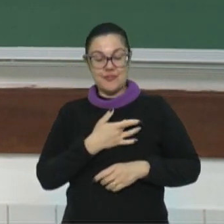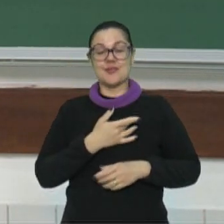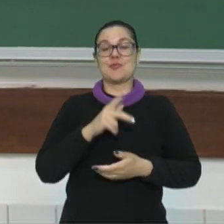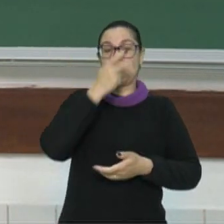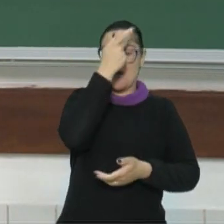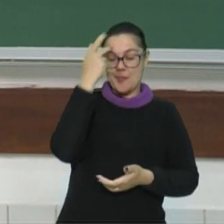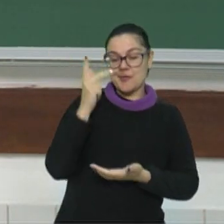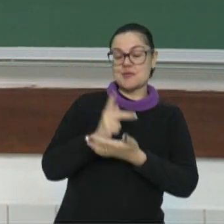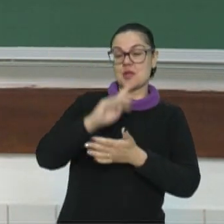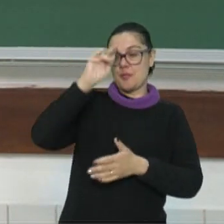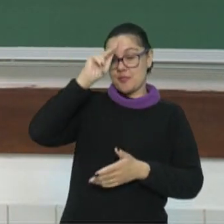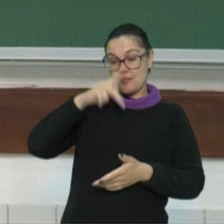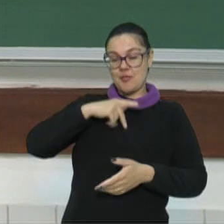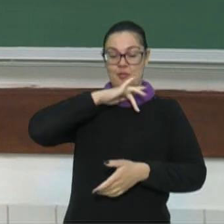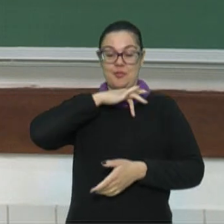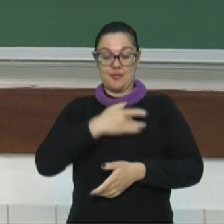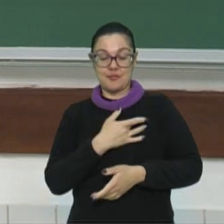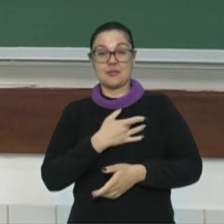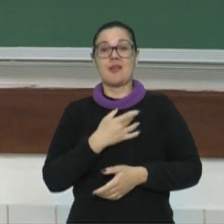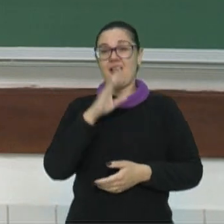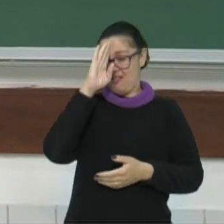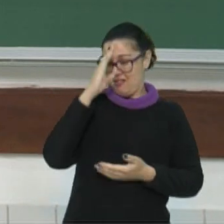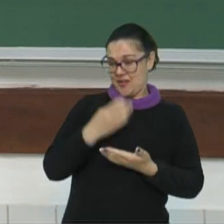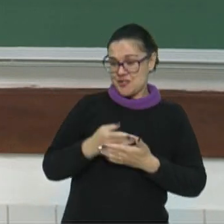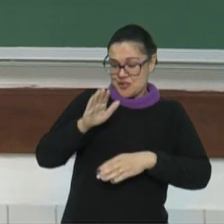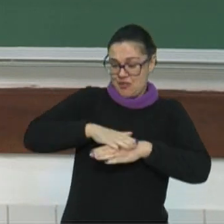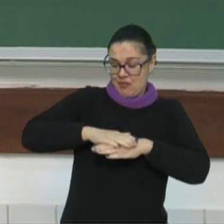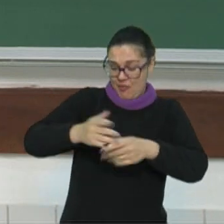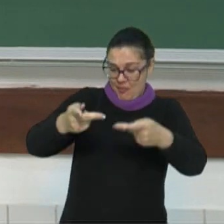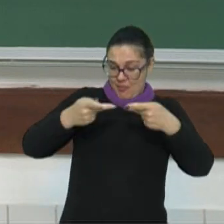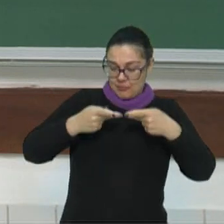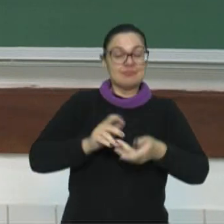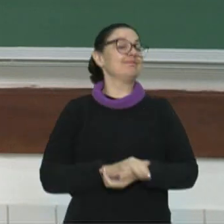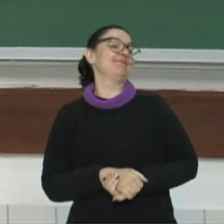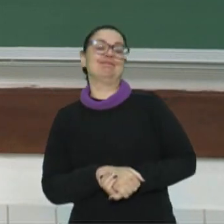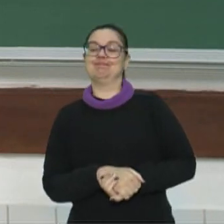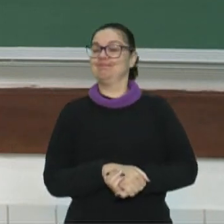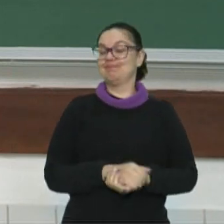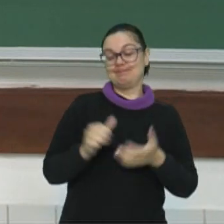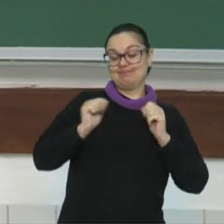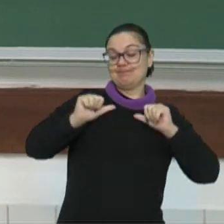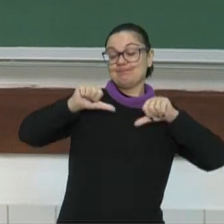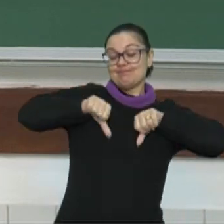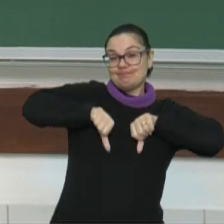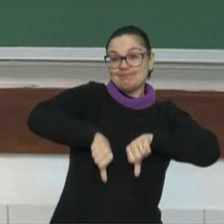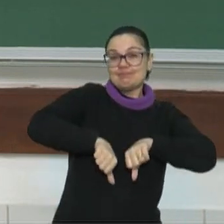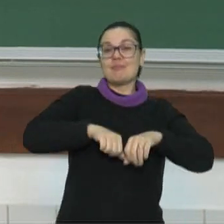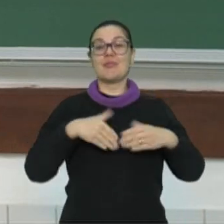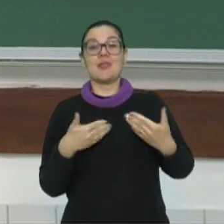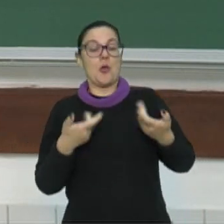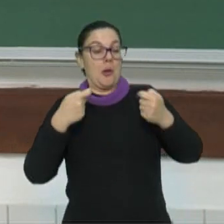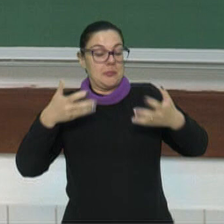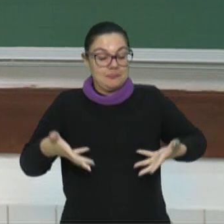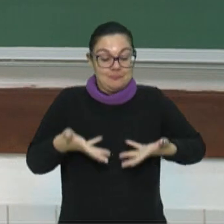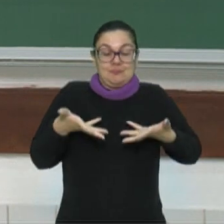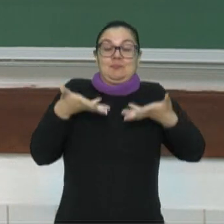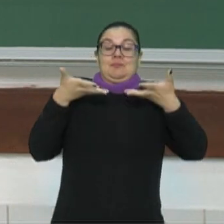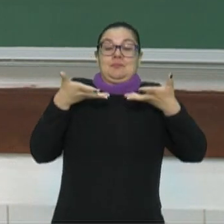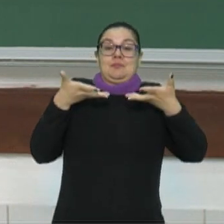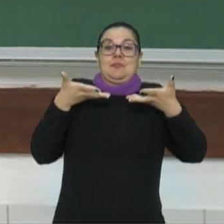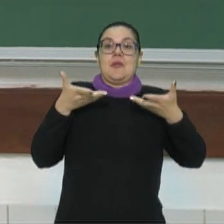se comporta como vítima, ela acredita nela? Não. A autoestima é muito baixa, então ela precisa construir essa autoestima. E